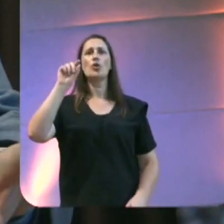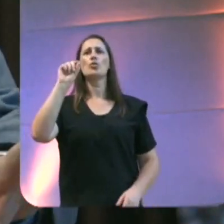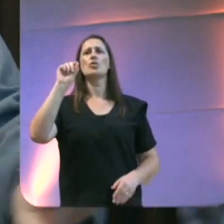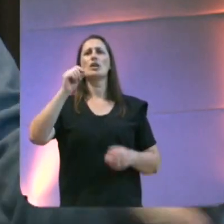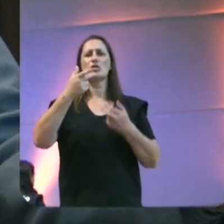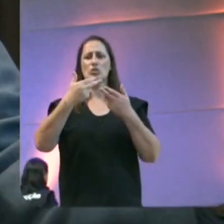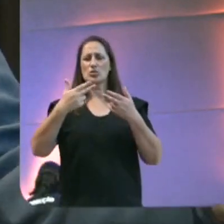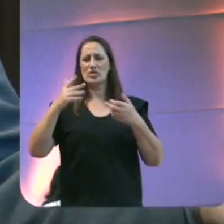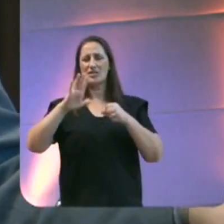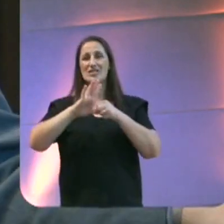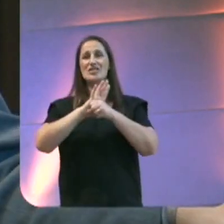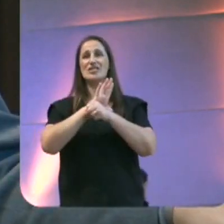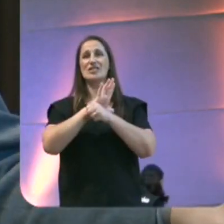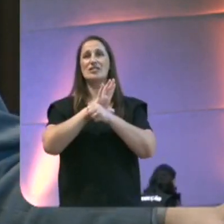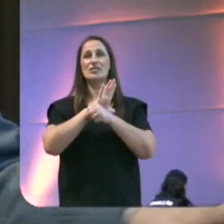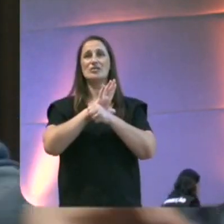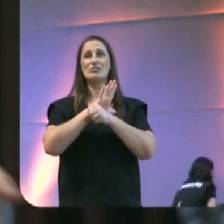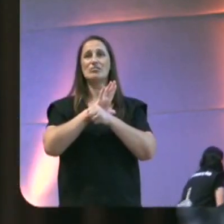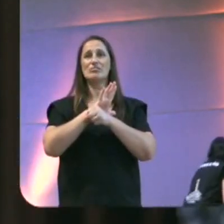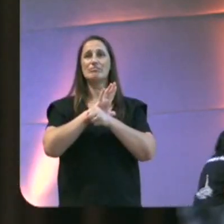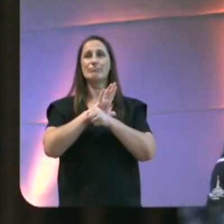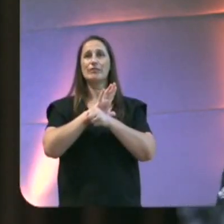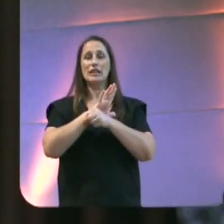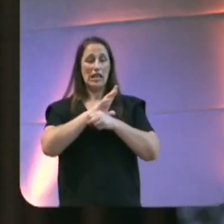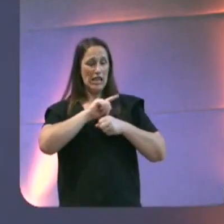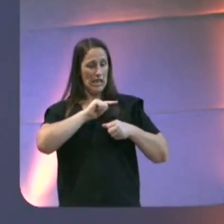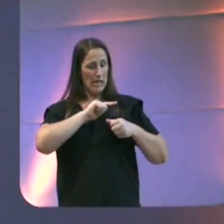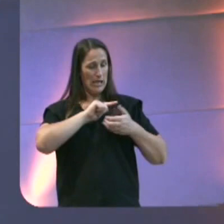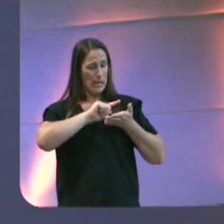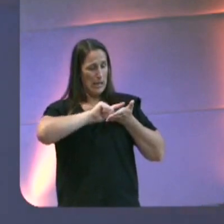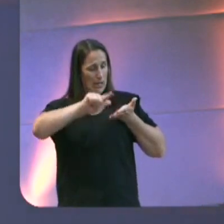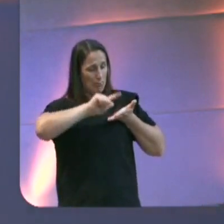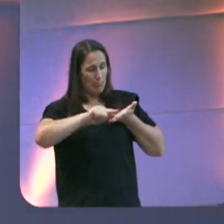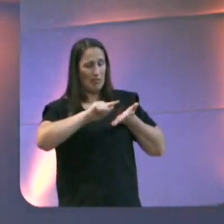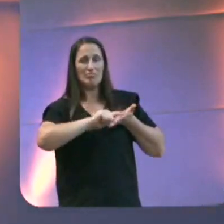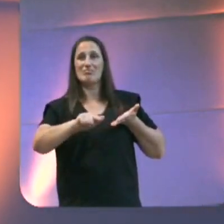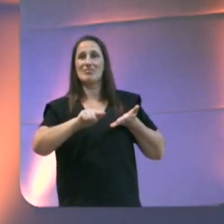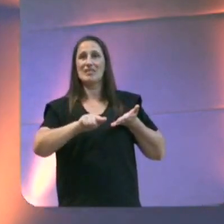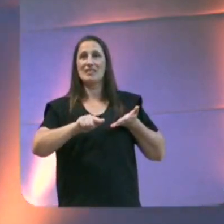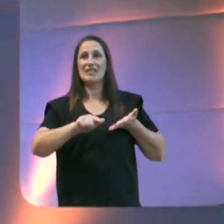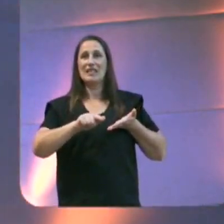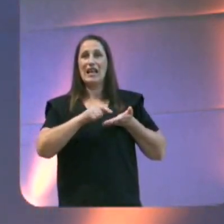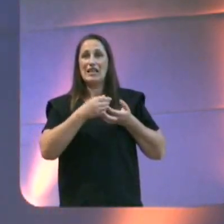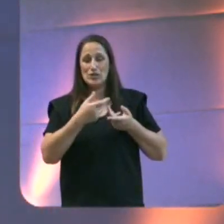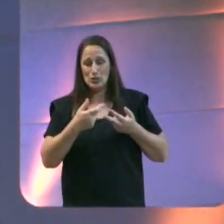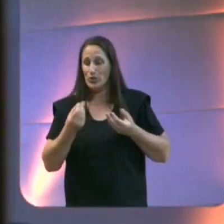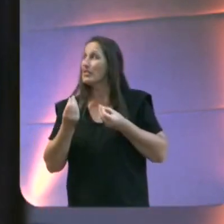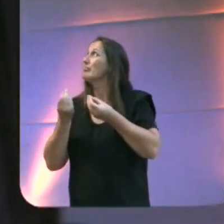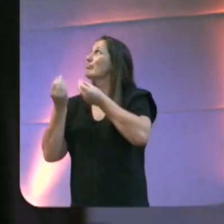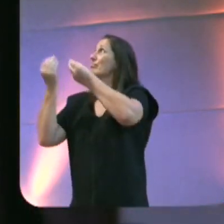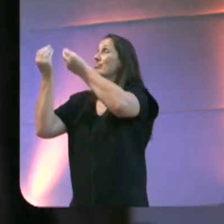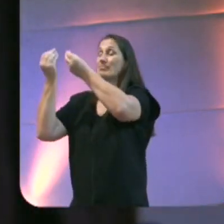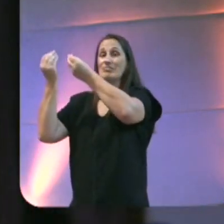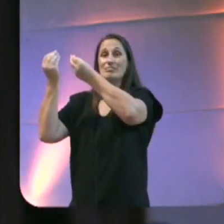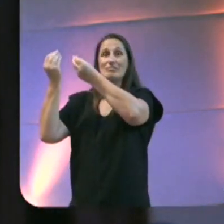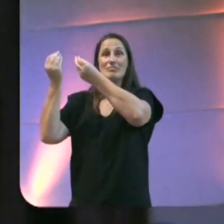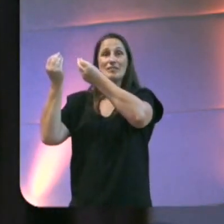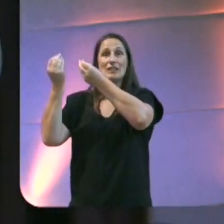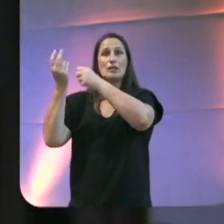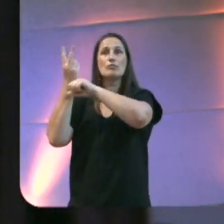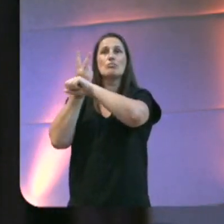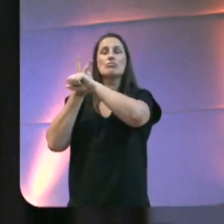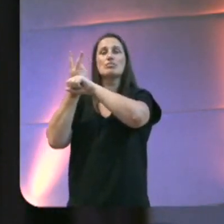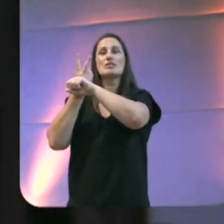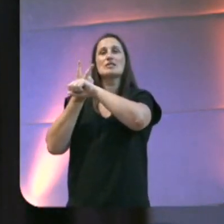e dizer: Senhor, pode tirar o que você está lutando, você vai ter que entregar, e você vai ter que